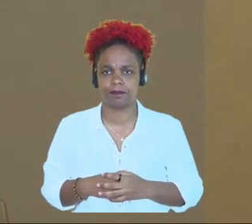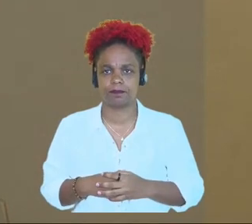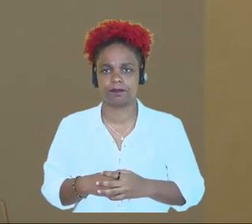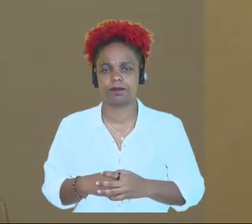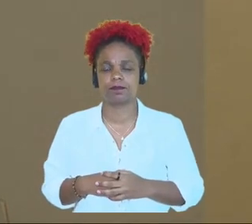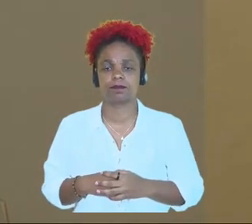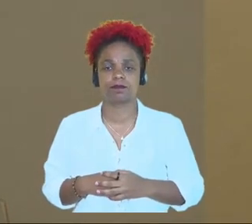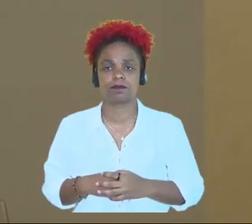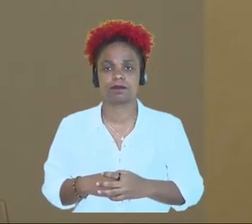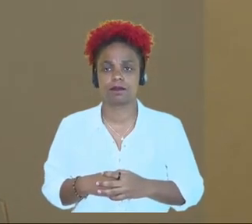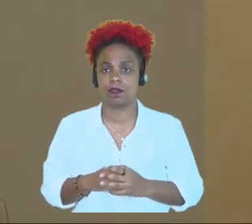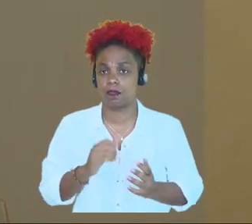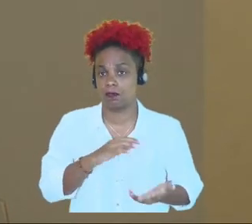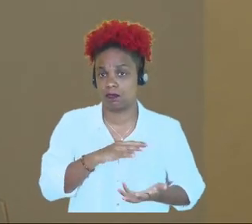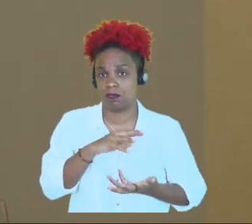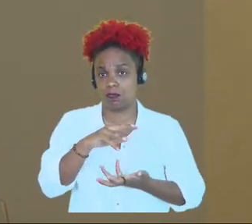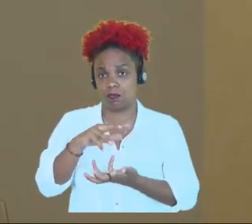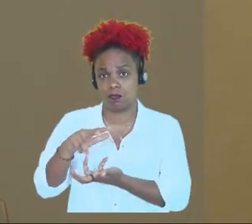O mundo,